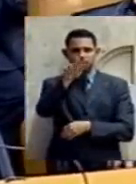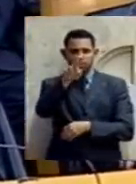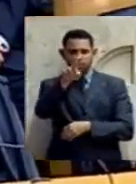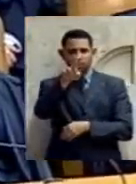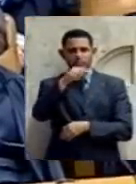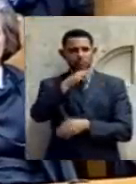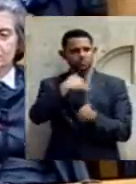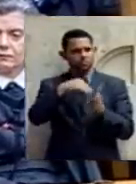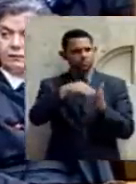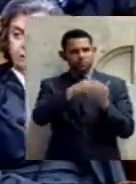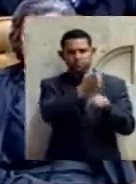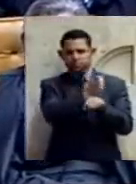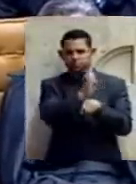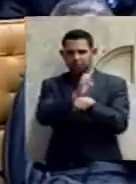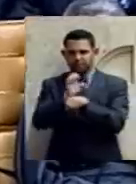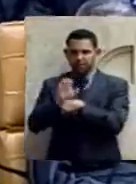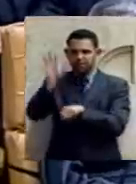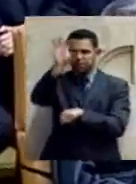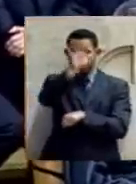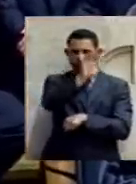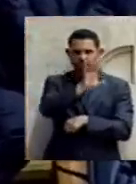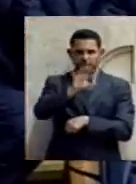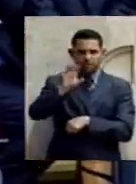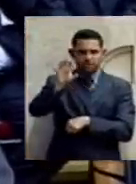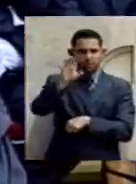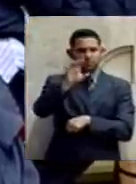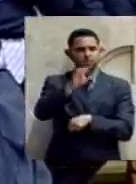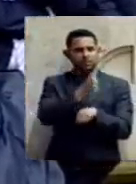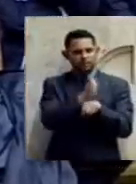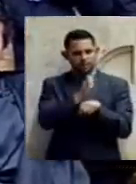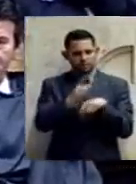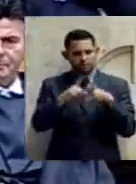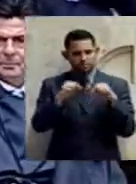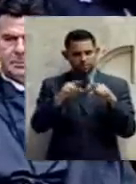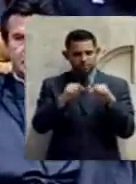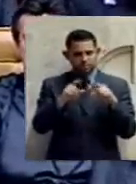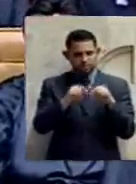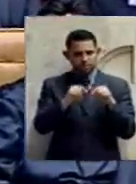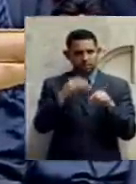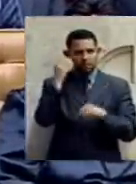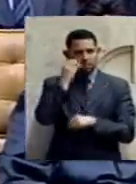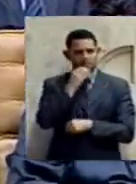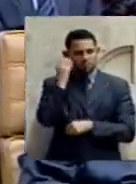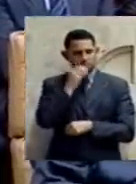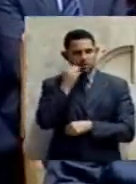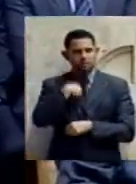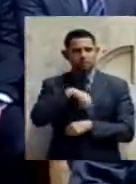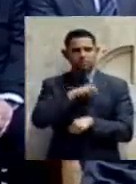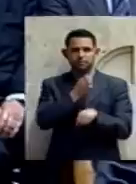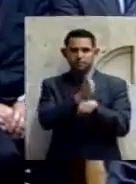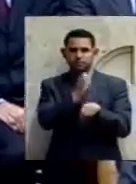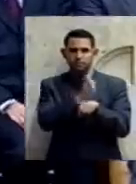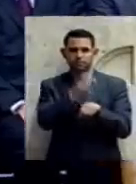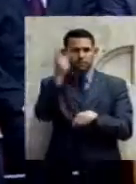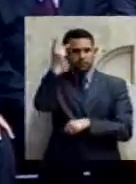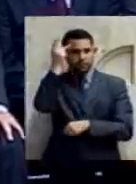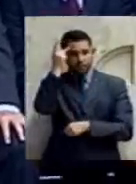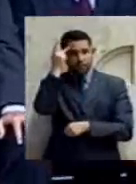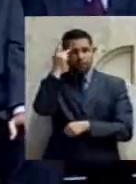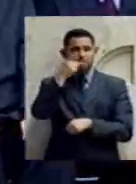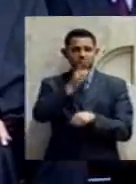Senhores governadores, Antônio Anastasia, Agnello Queiroz, Geraldo Alckmin, Jacques